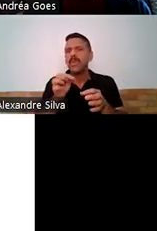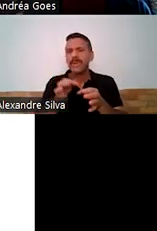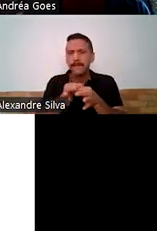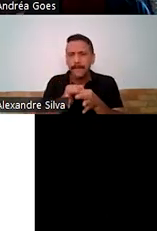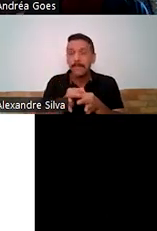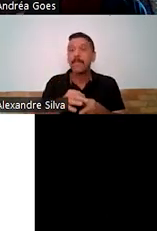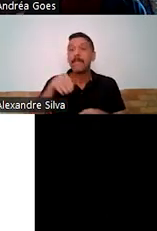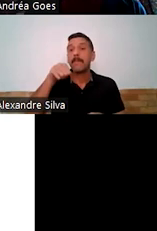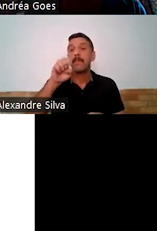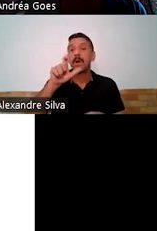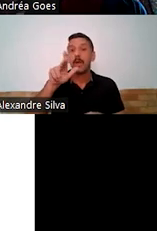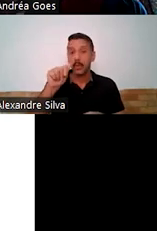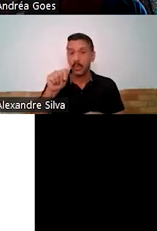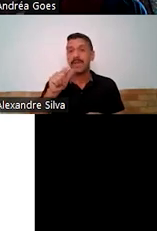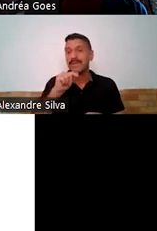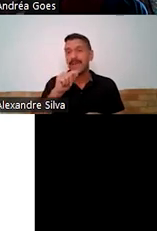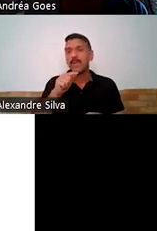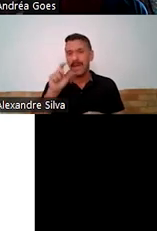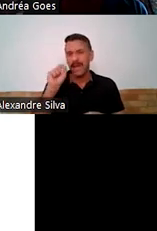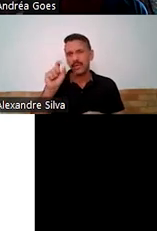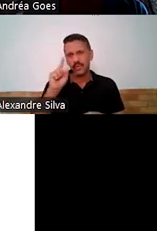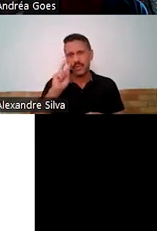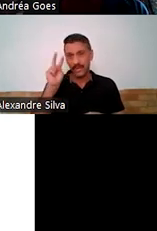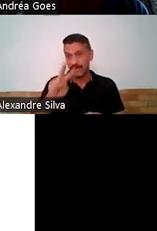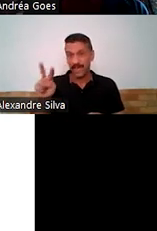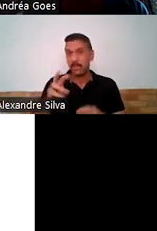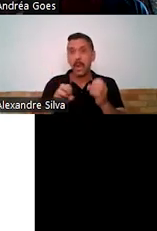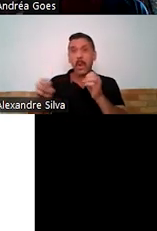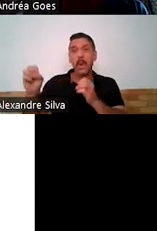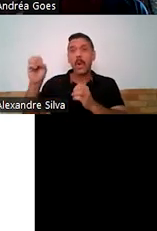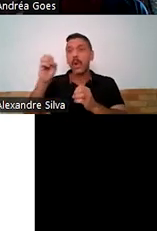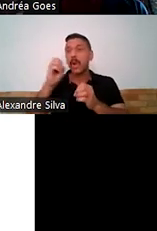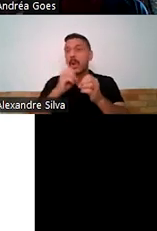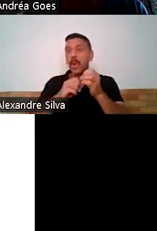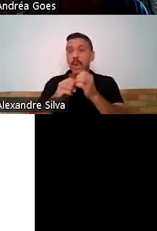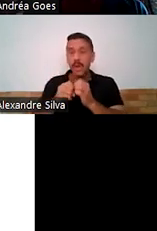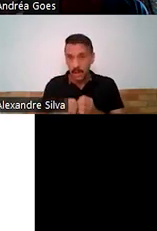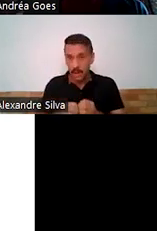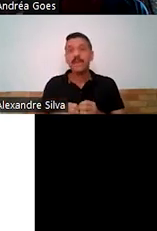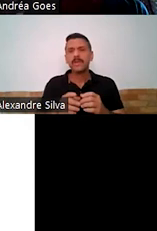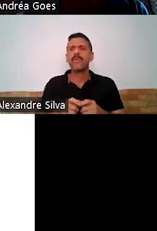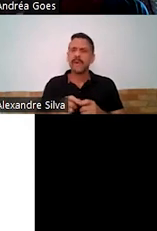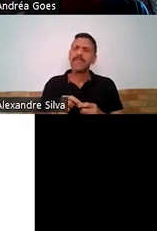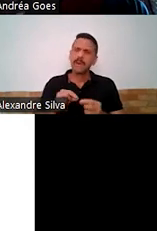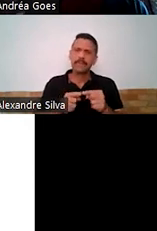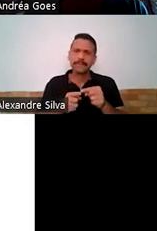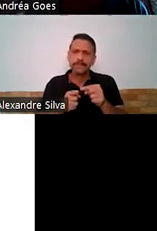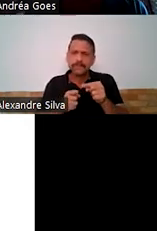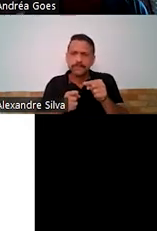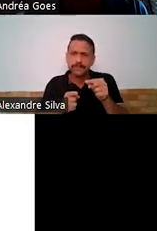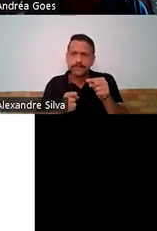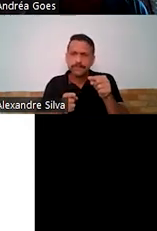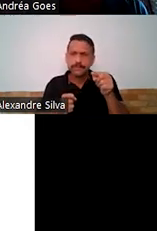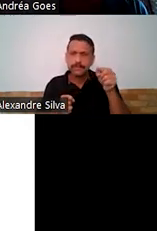aqui representadas em azul, como vocês estão vendo. Então, ao amadurecer, que é o processo seguinte,